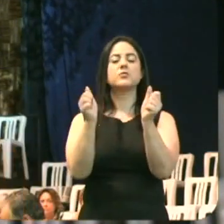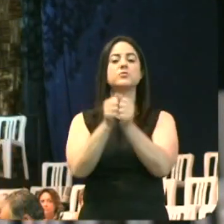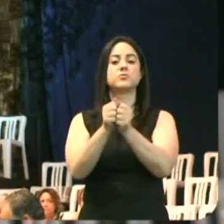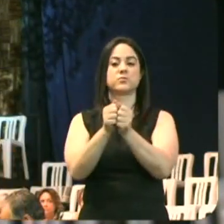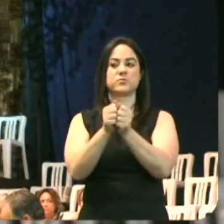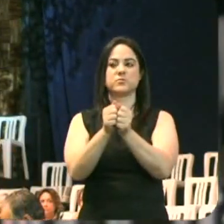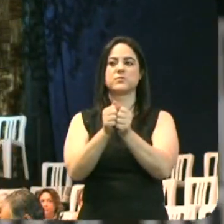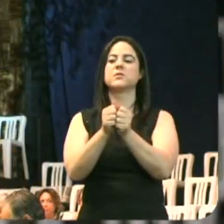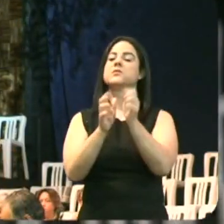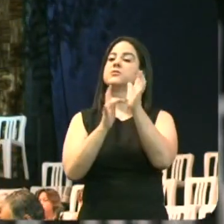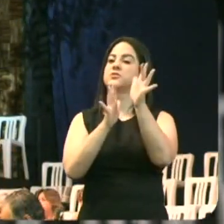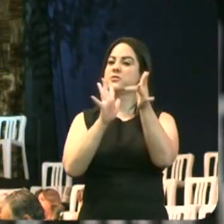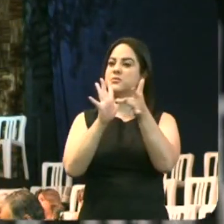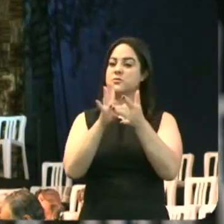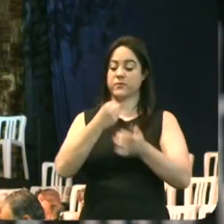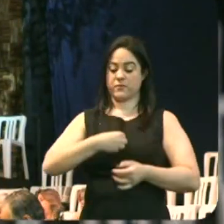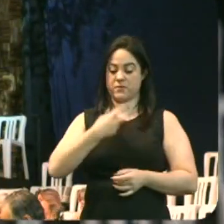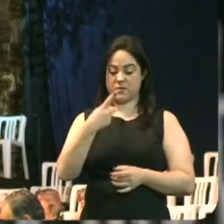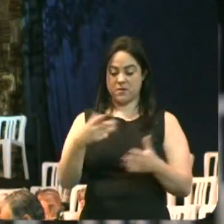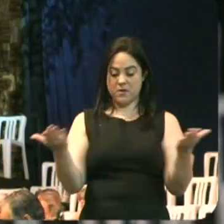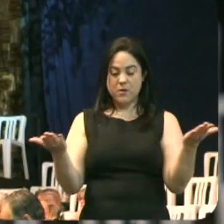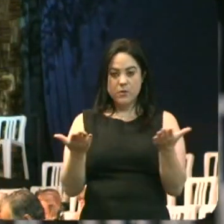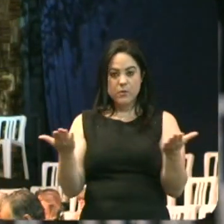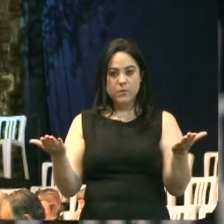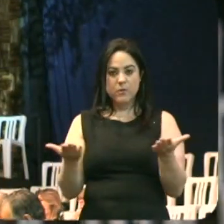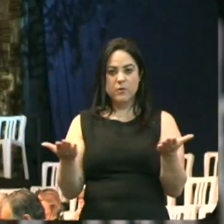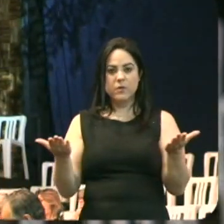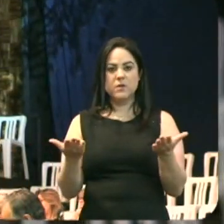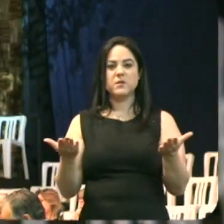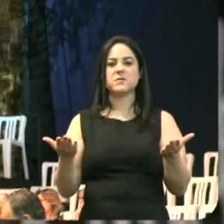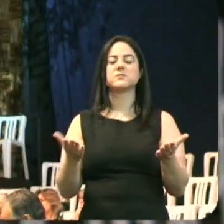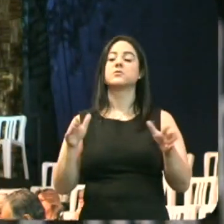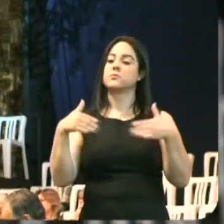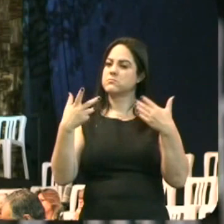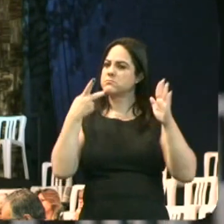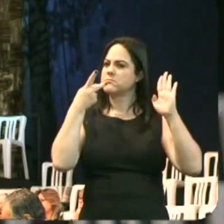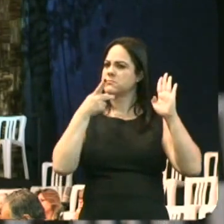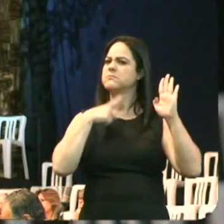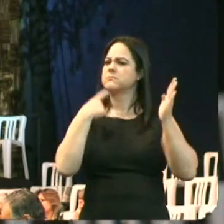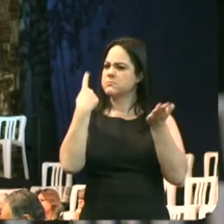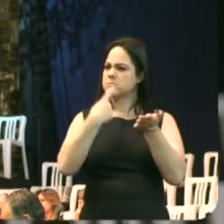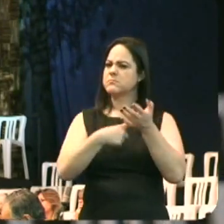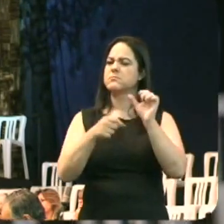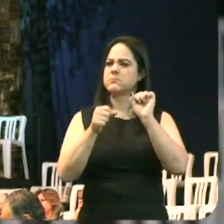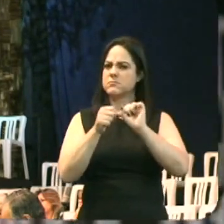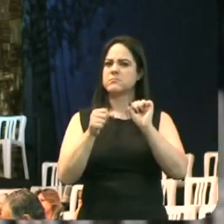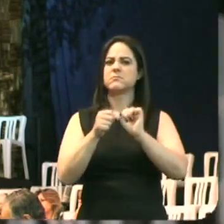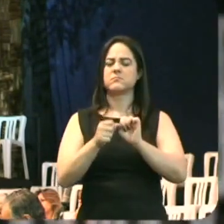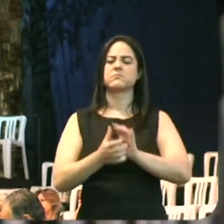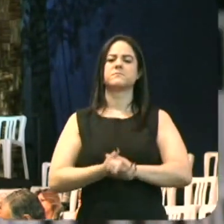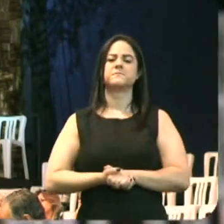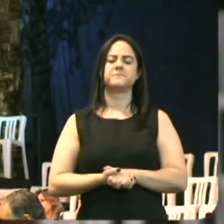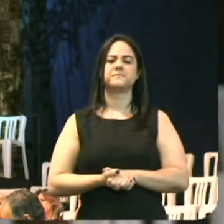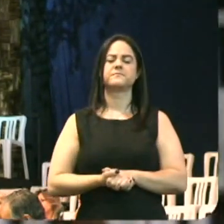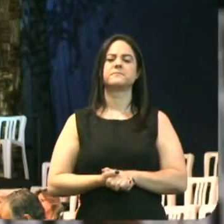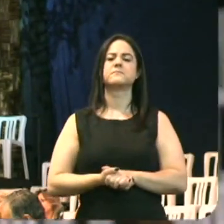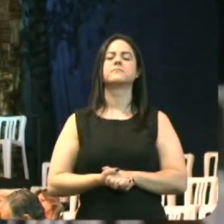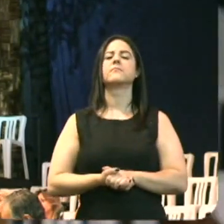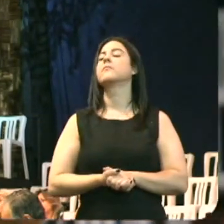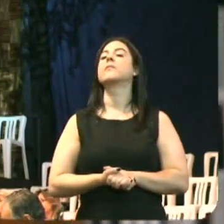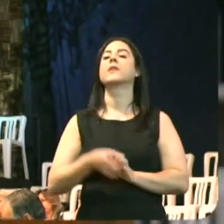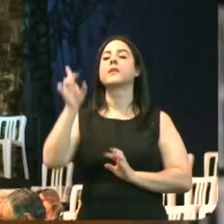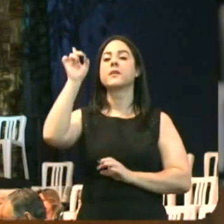lá. Então Jesus está aqui hoje. Ele, quando promete, ele cumpre. Ele